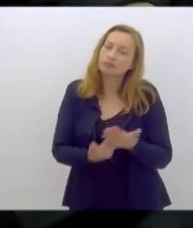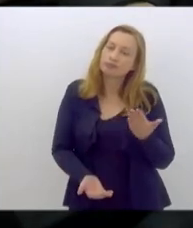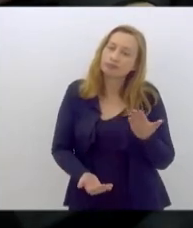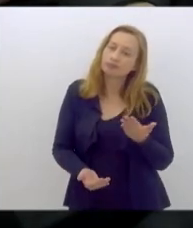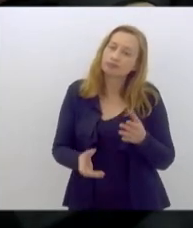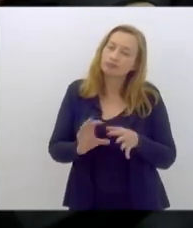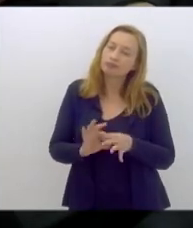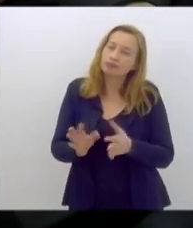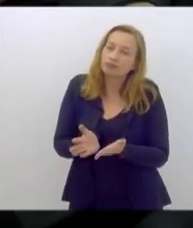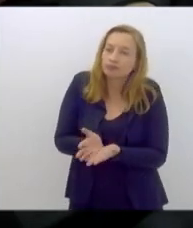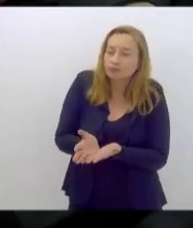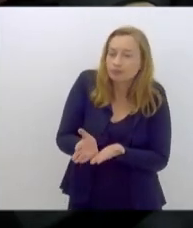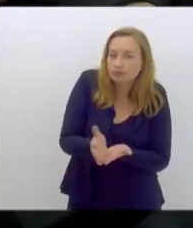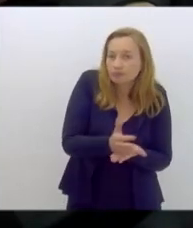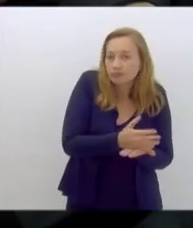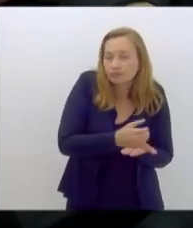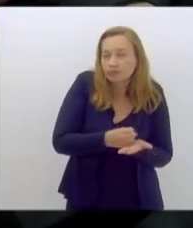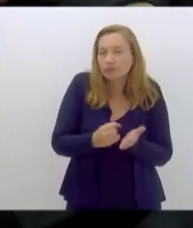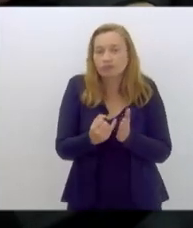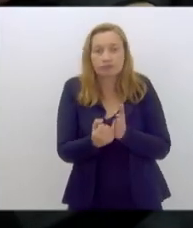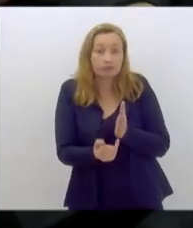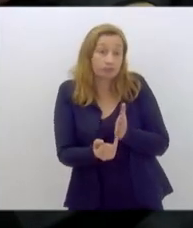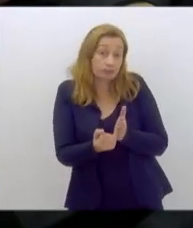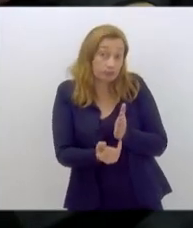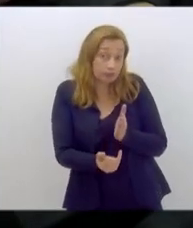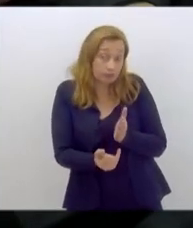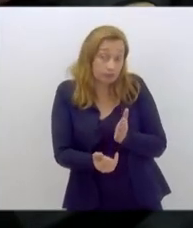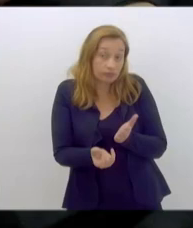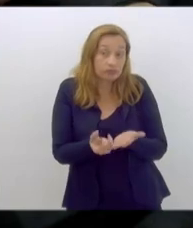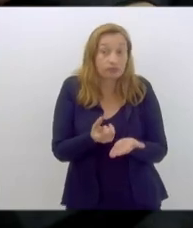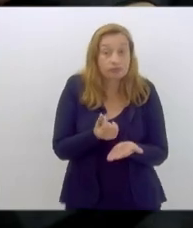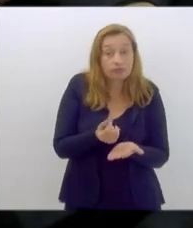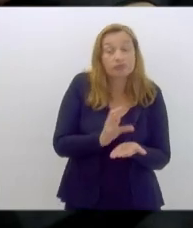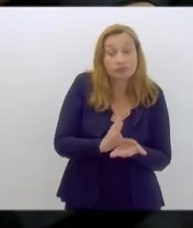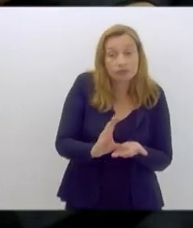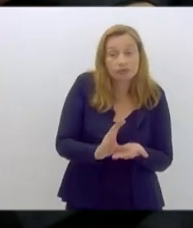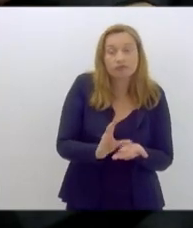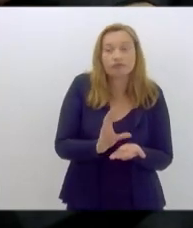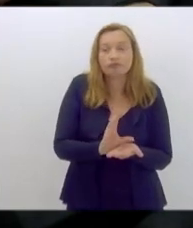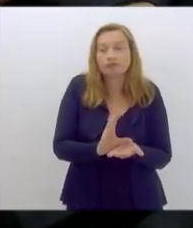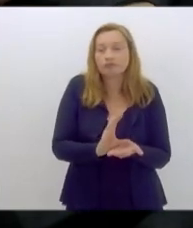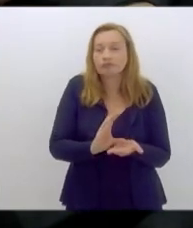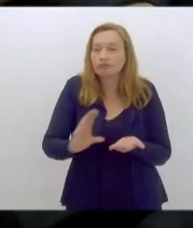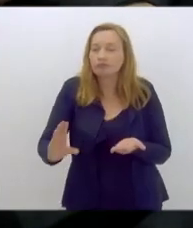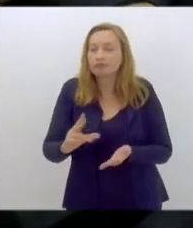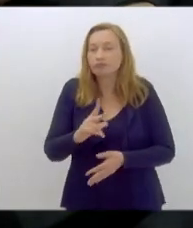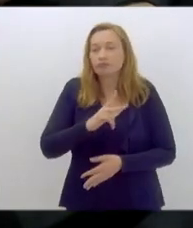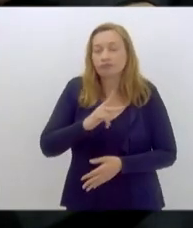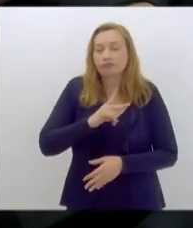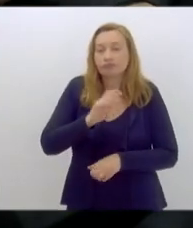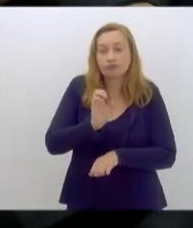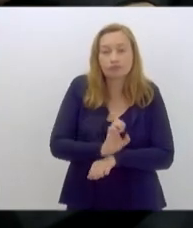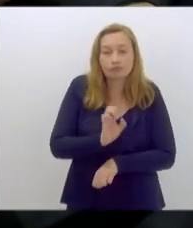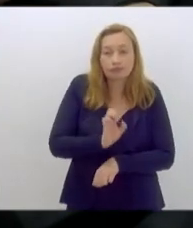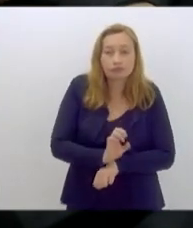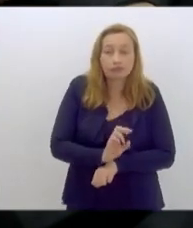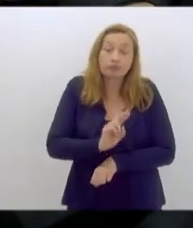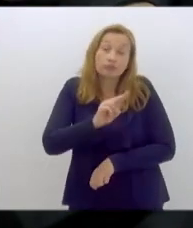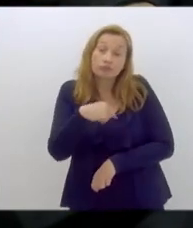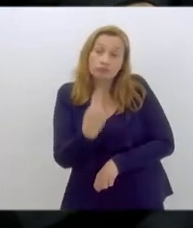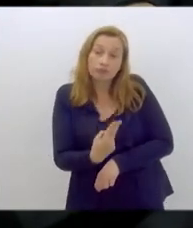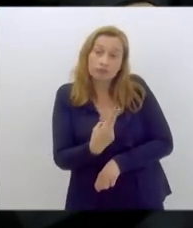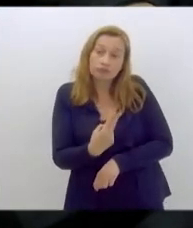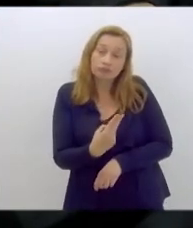deixa de arrecadar esses impostos esses recursos que iriam para o próprio estado o ente estado ou